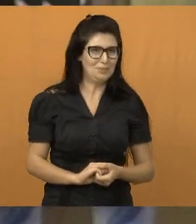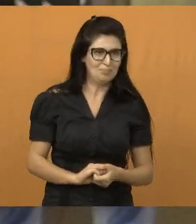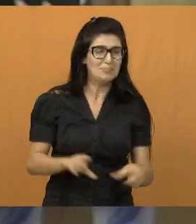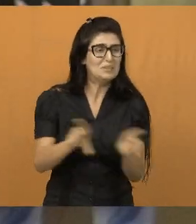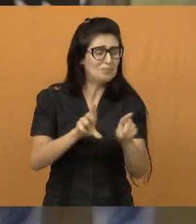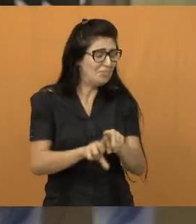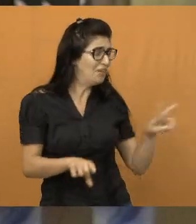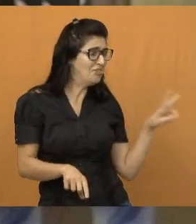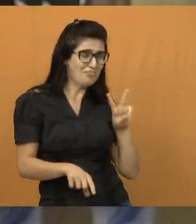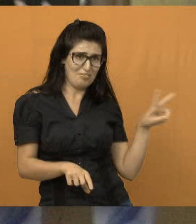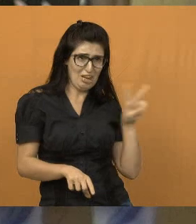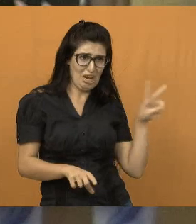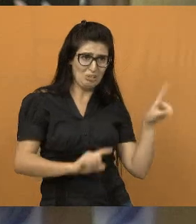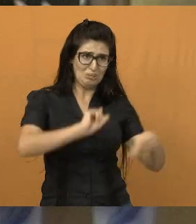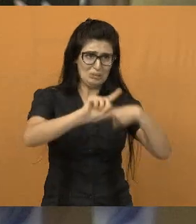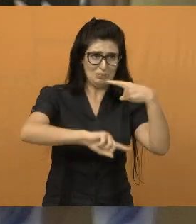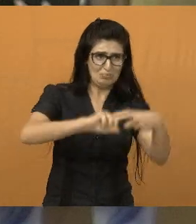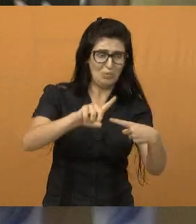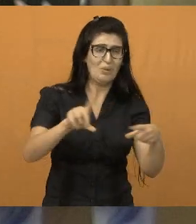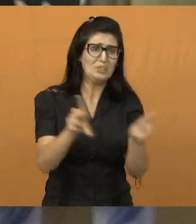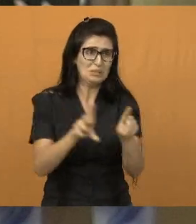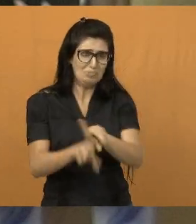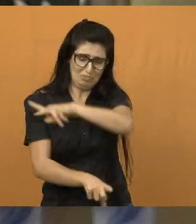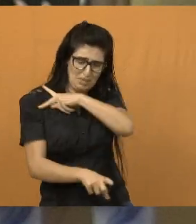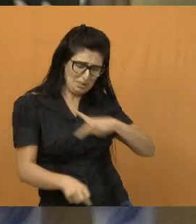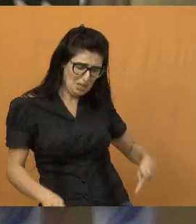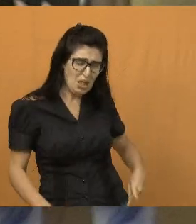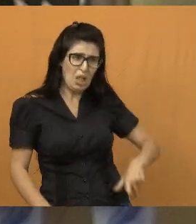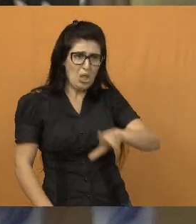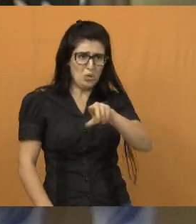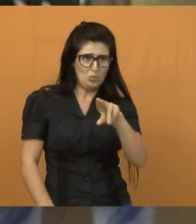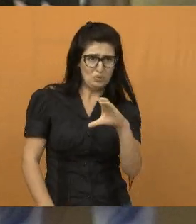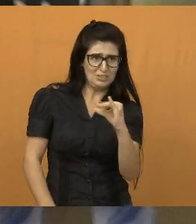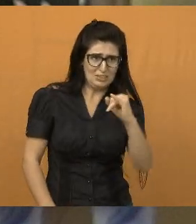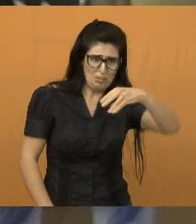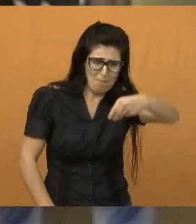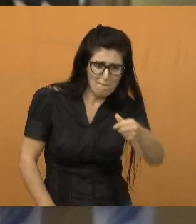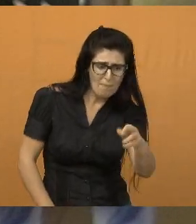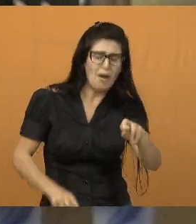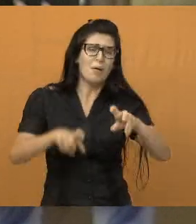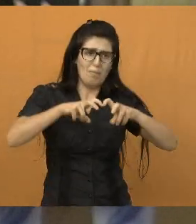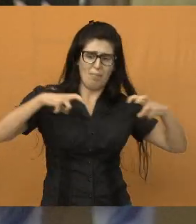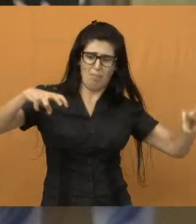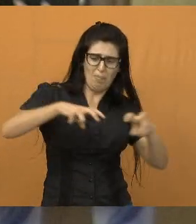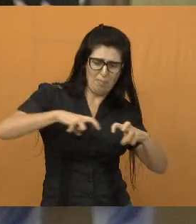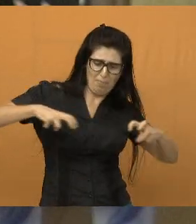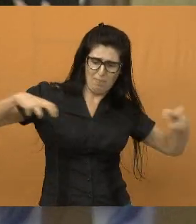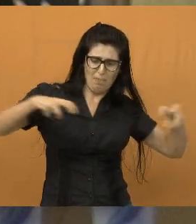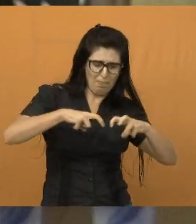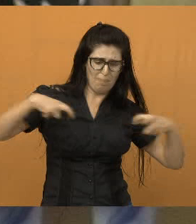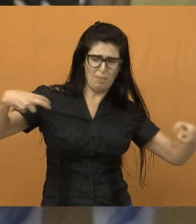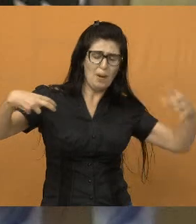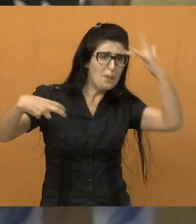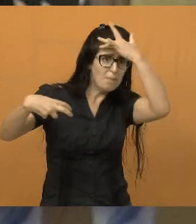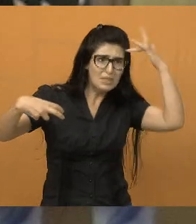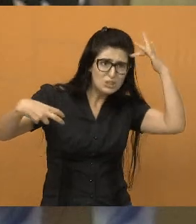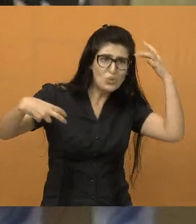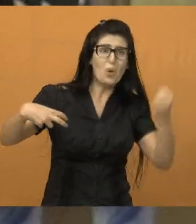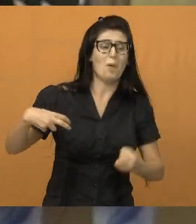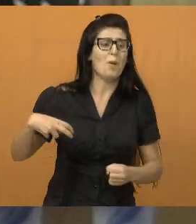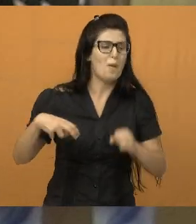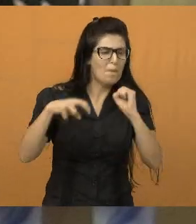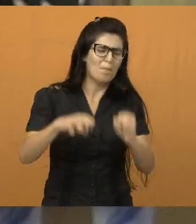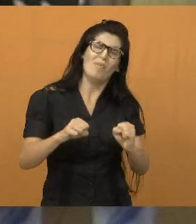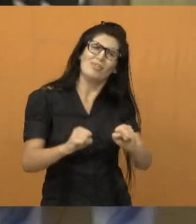os vereadores, na sequência, Lucimar, inclusive, e a plateia vão estar, e o ouvinte também, né? A gente cumprimenta